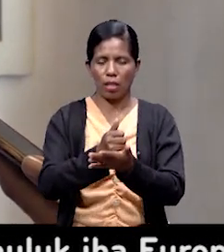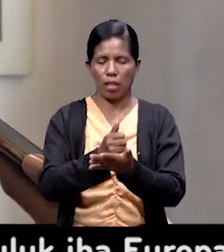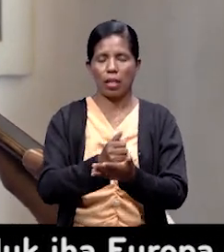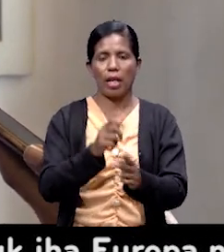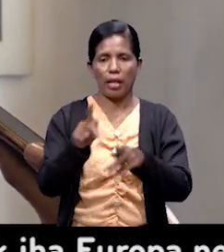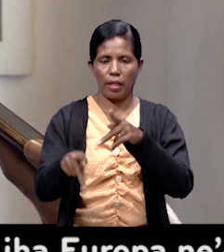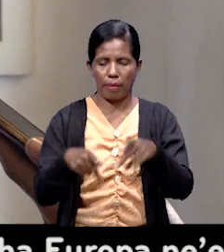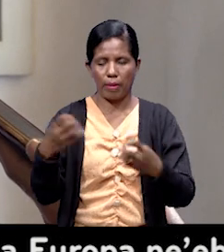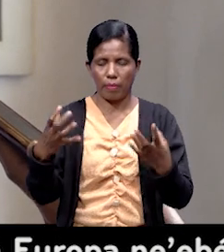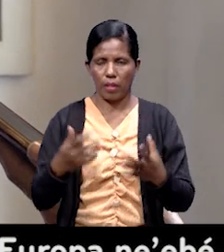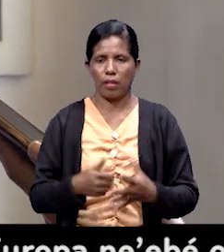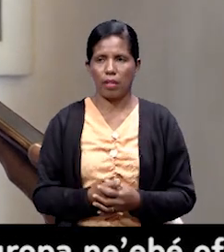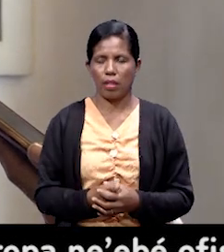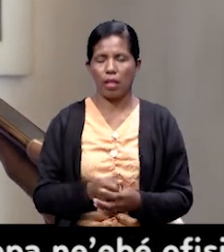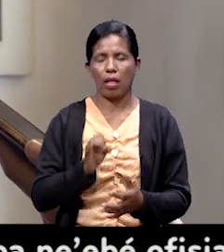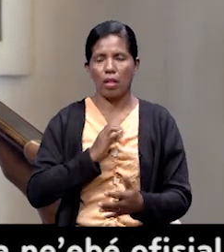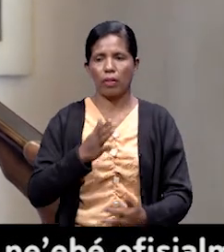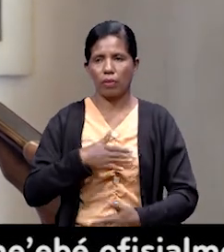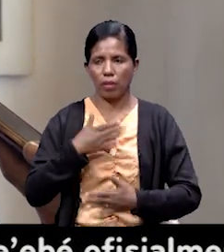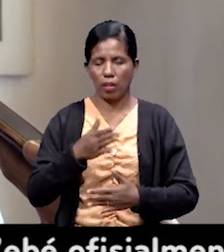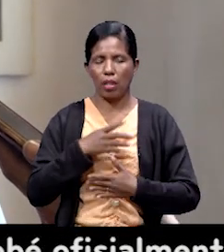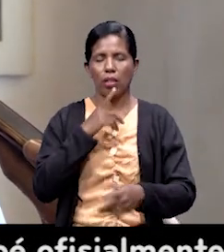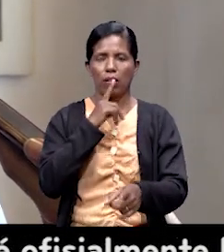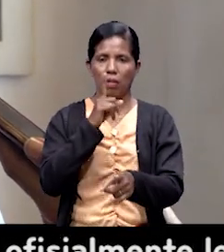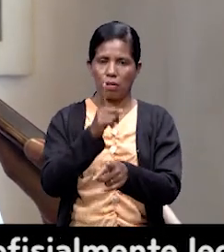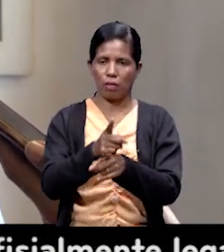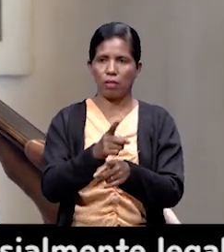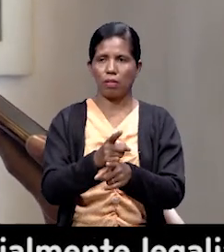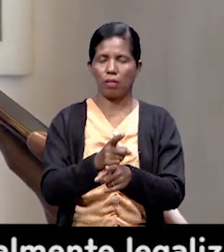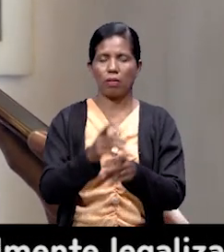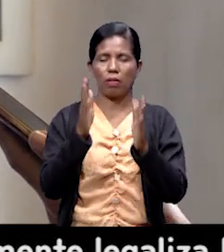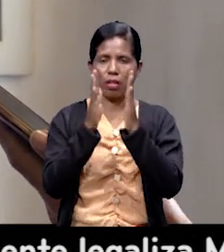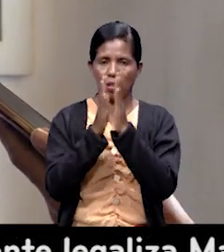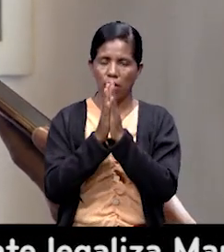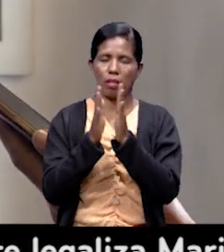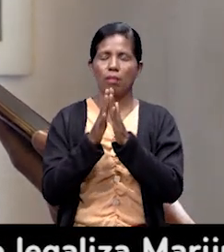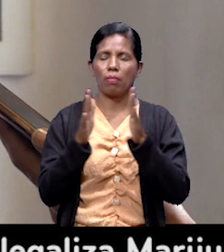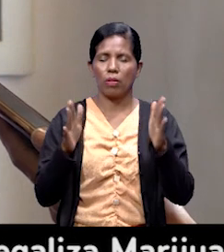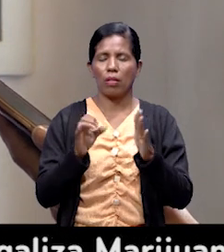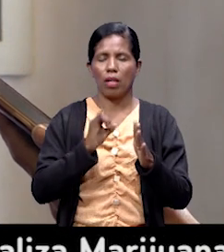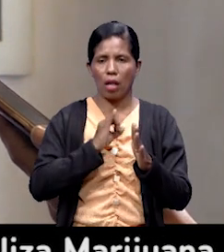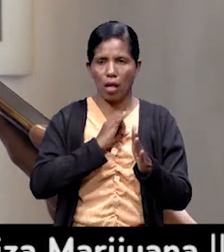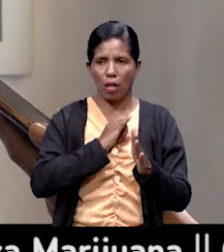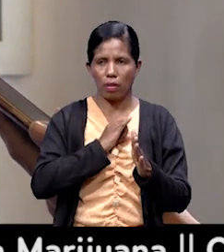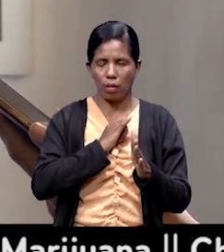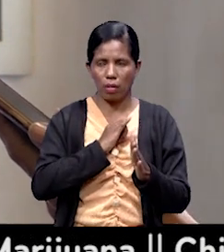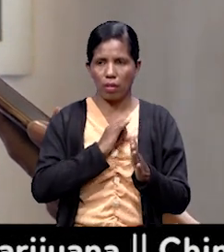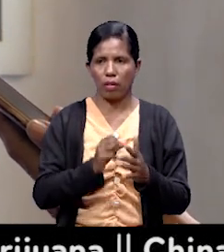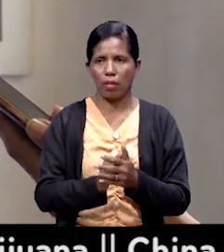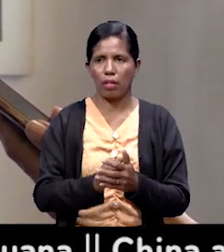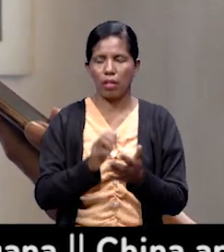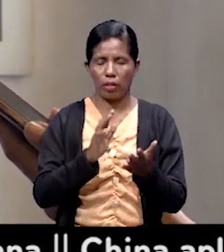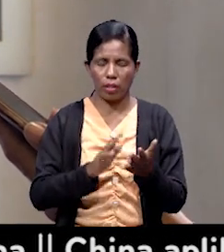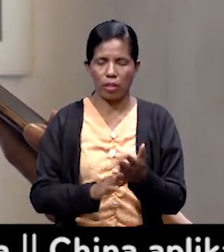mansira antau a content tebes no oração bo mai hau atu ninia escolhe da